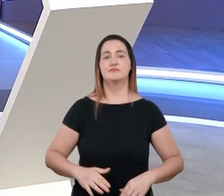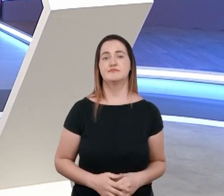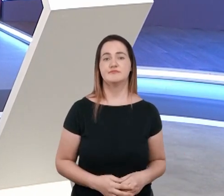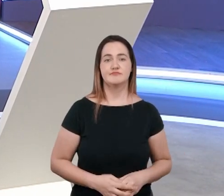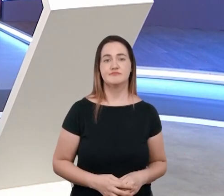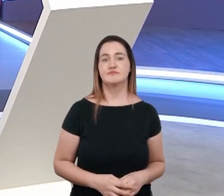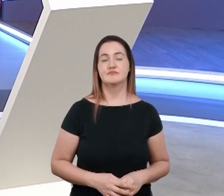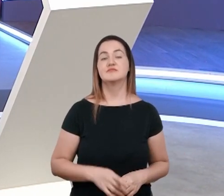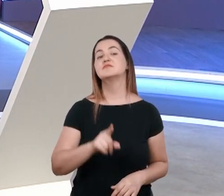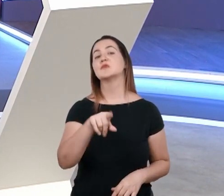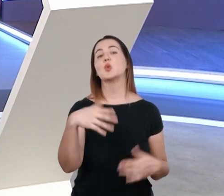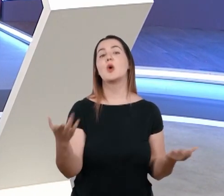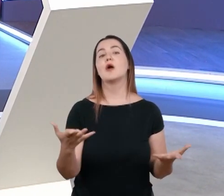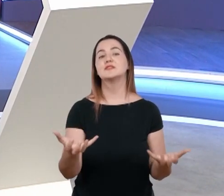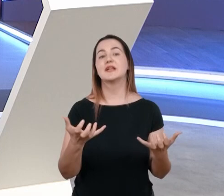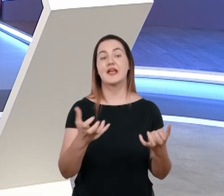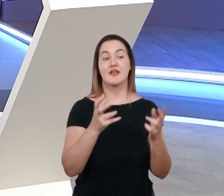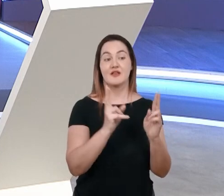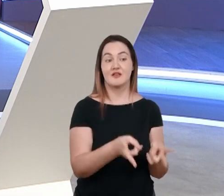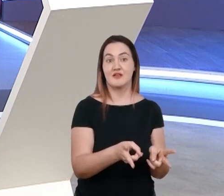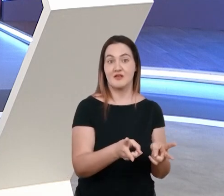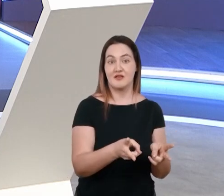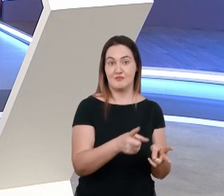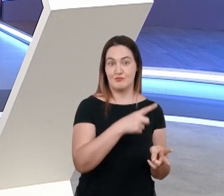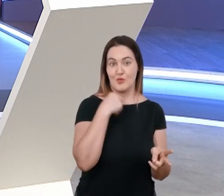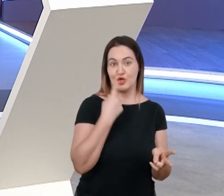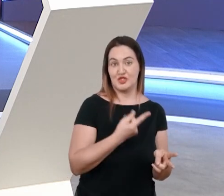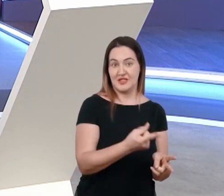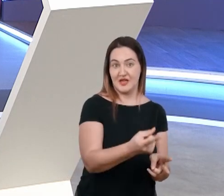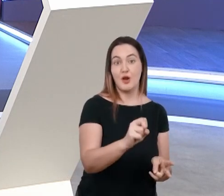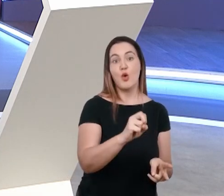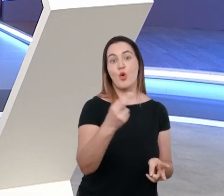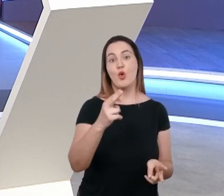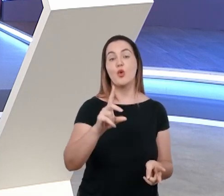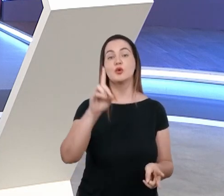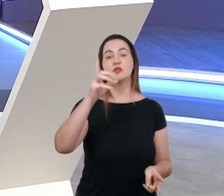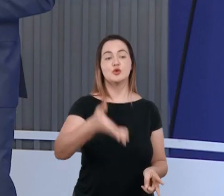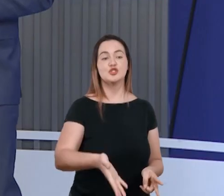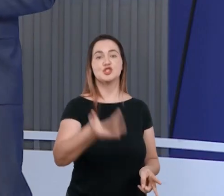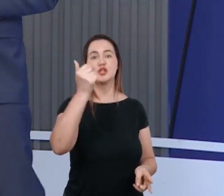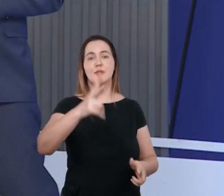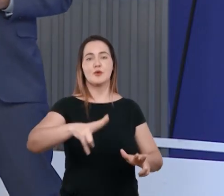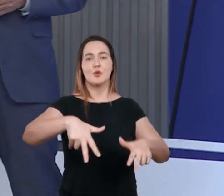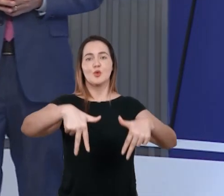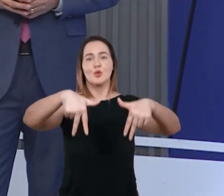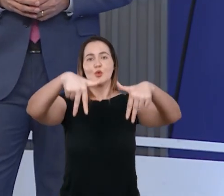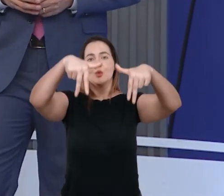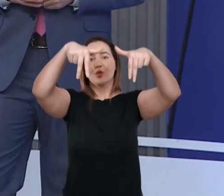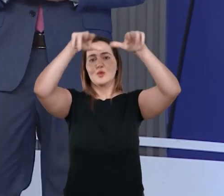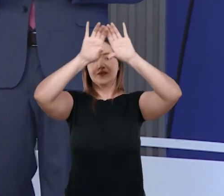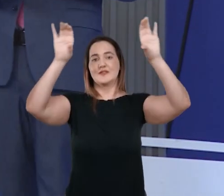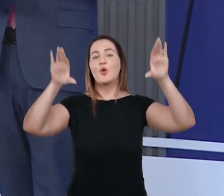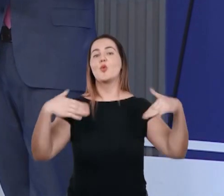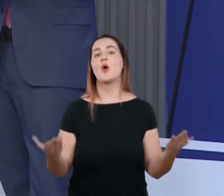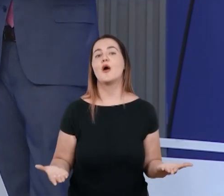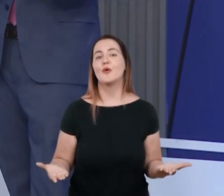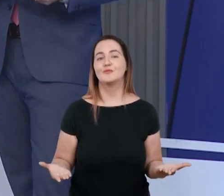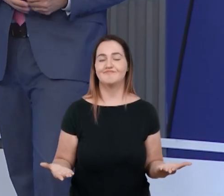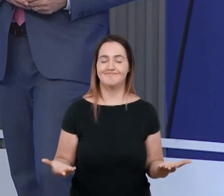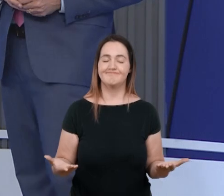tudo, escapar disso tudo, depende apenas da sua decisão. É uma escolha que nós